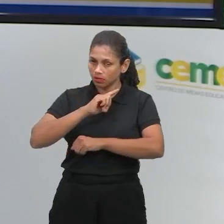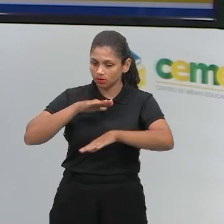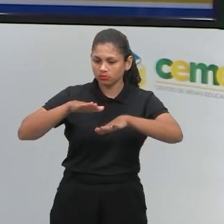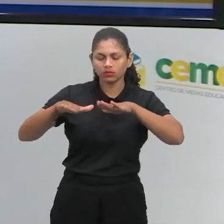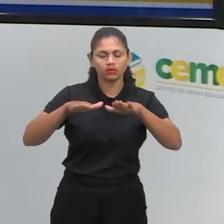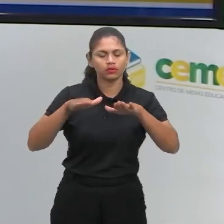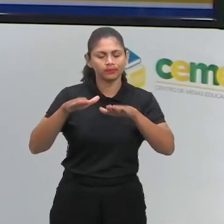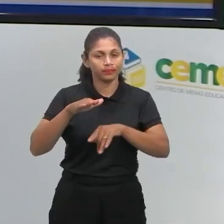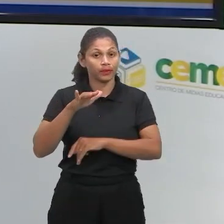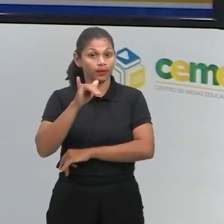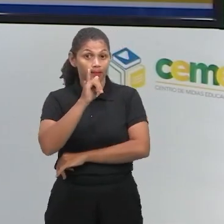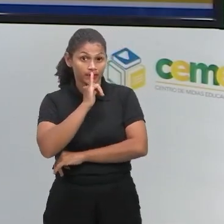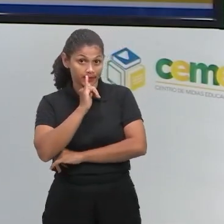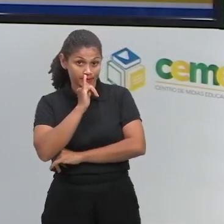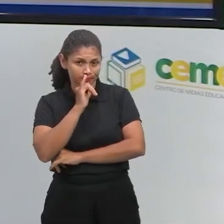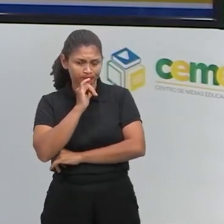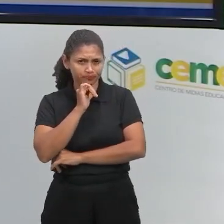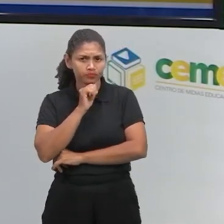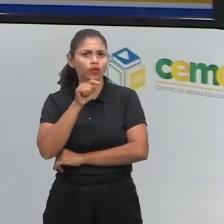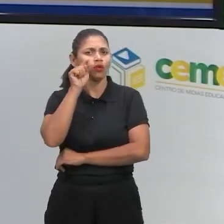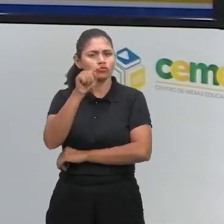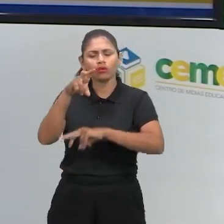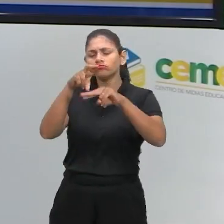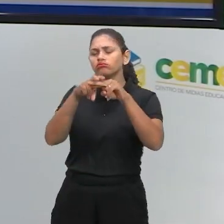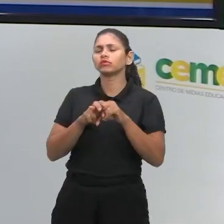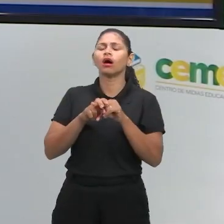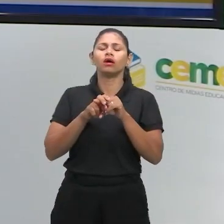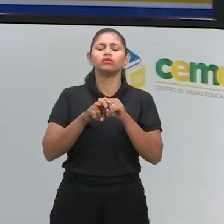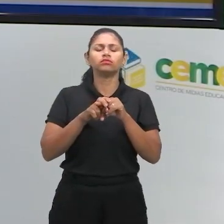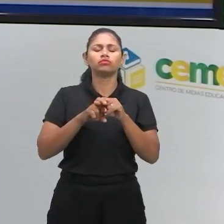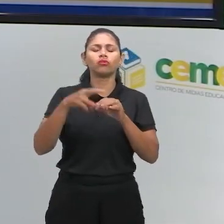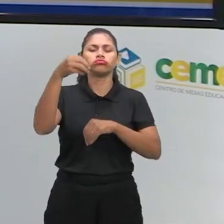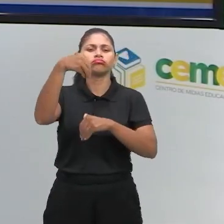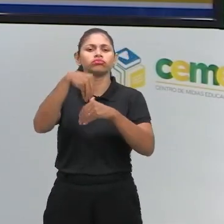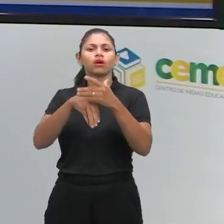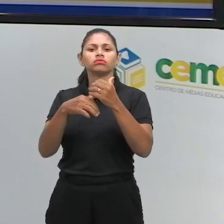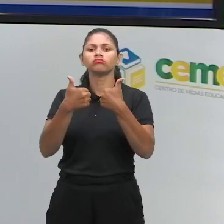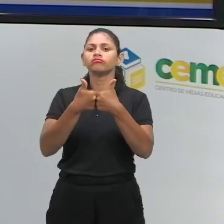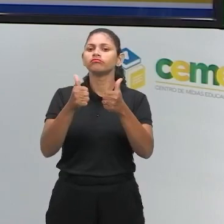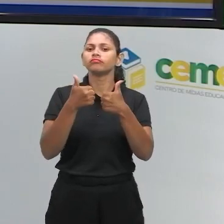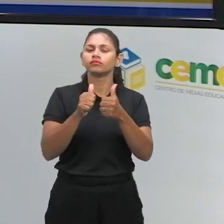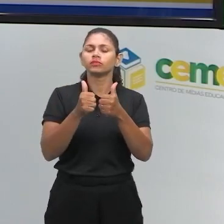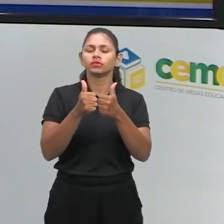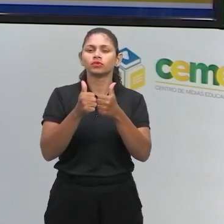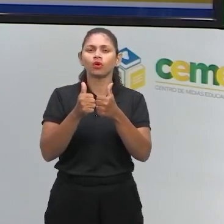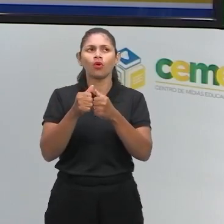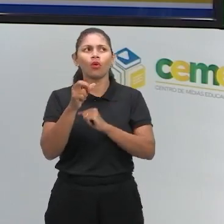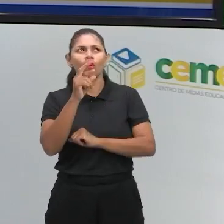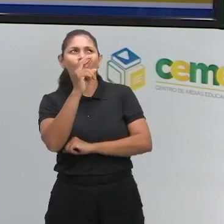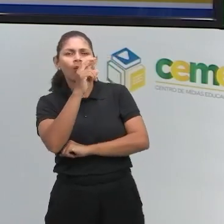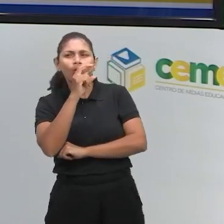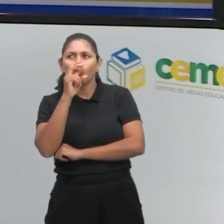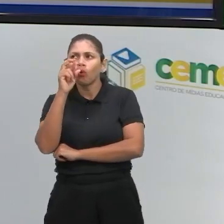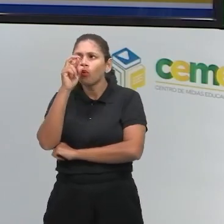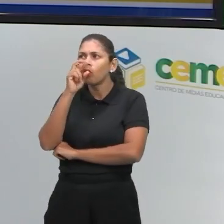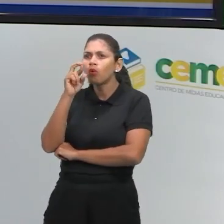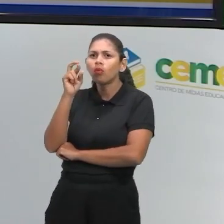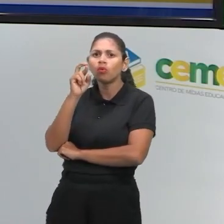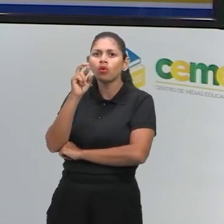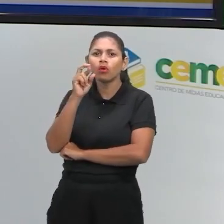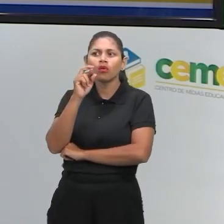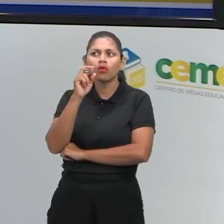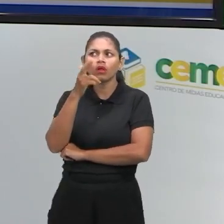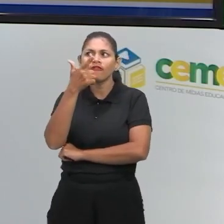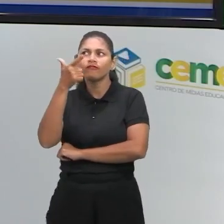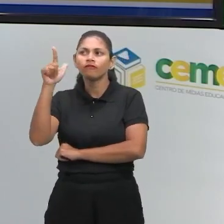no ônibus, Então você está sentado no ônibus e o ônibus está em movimento. Você observa as coisas lá fora se movimentarem. Por quê?